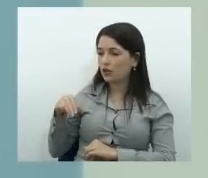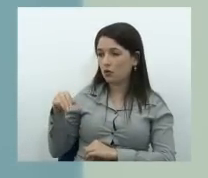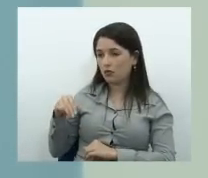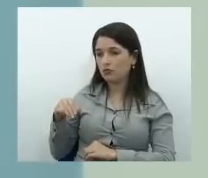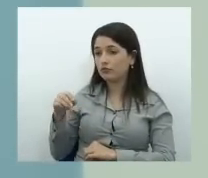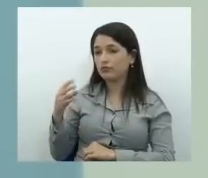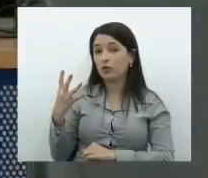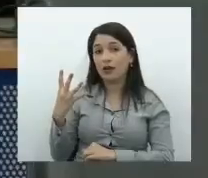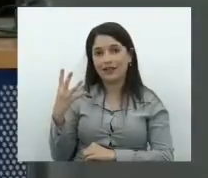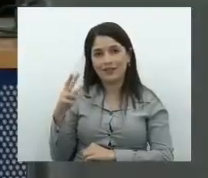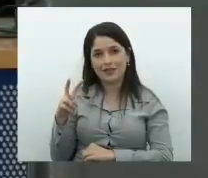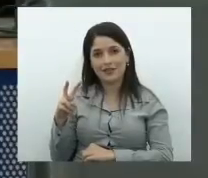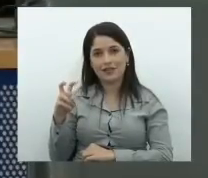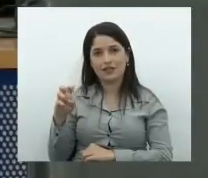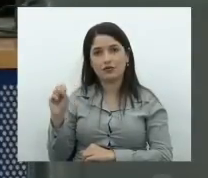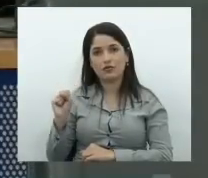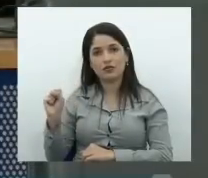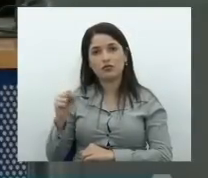réplica.